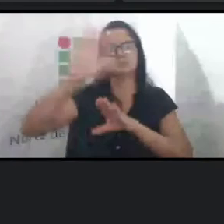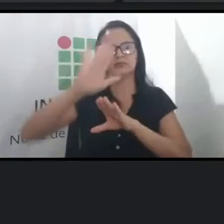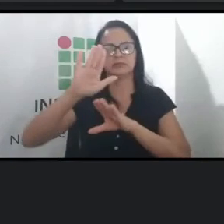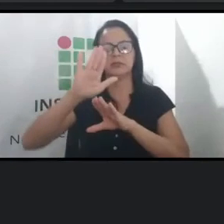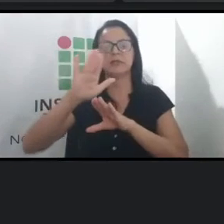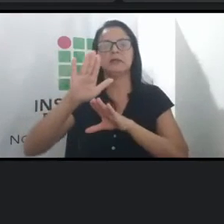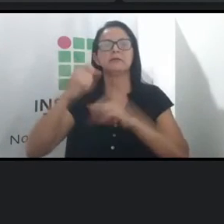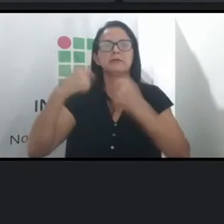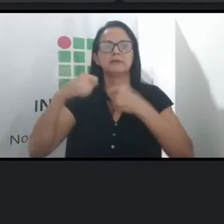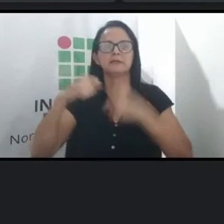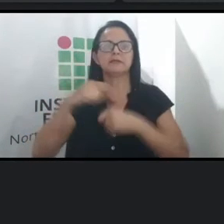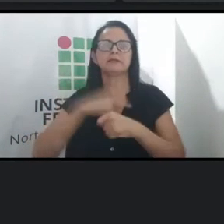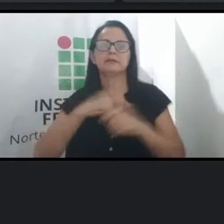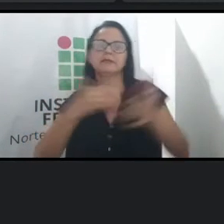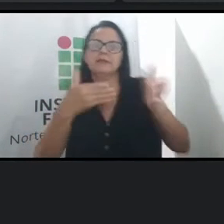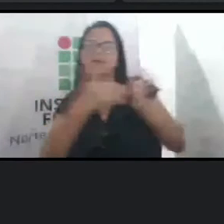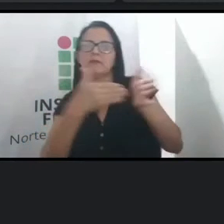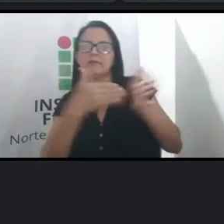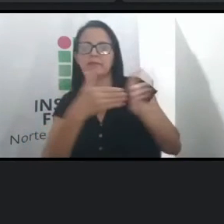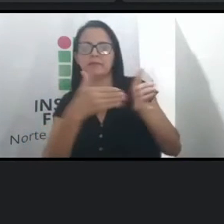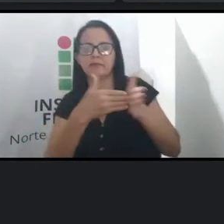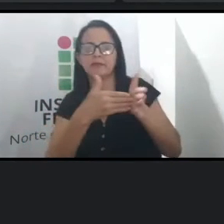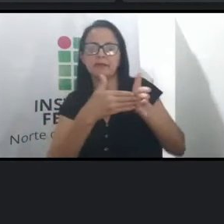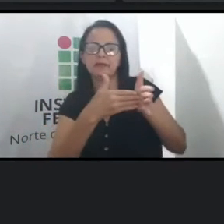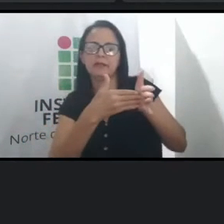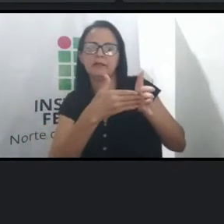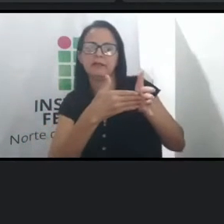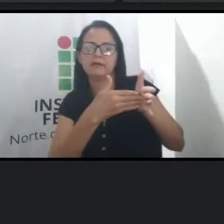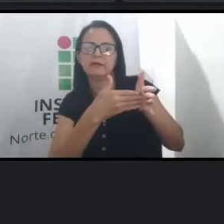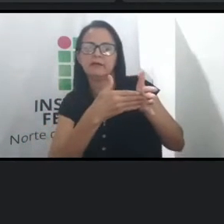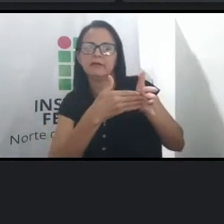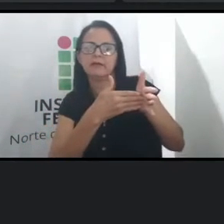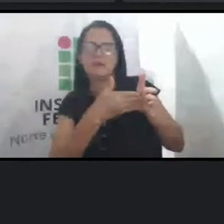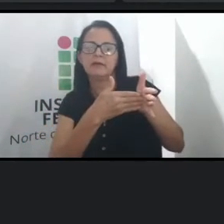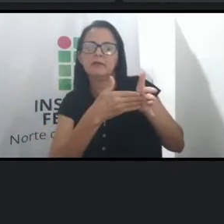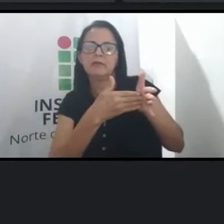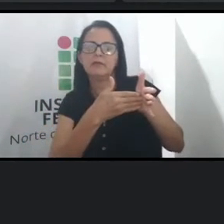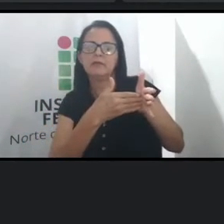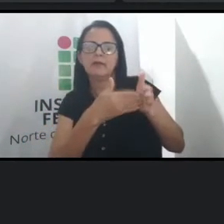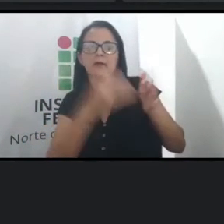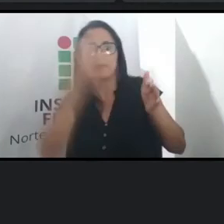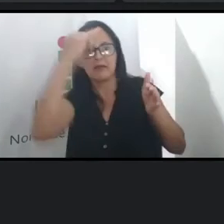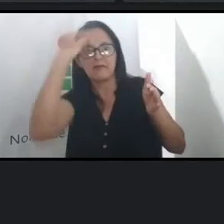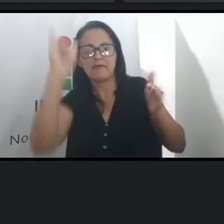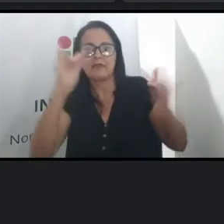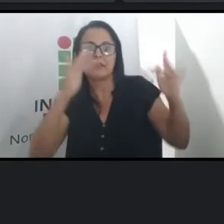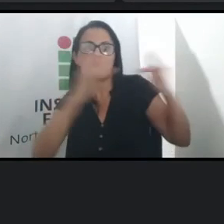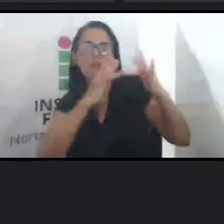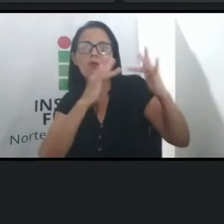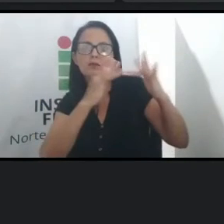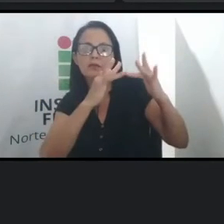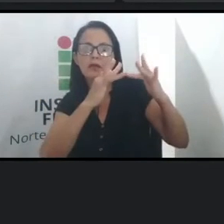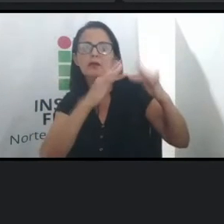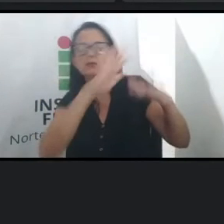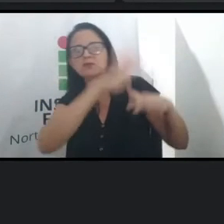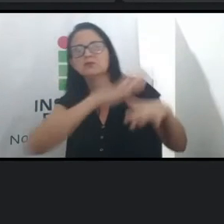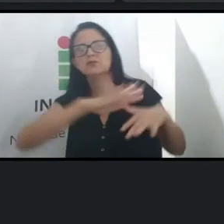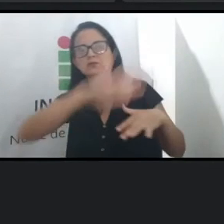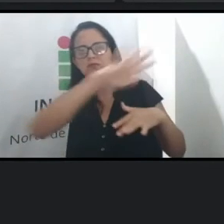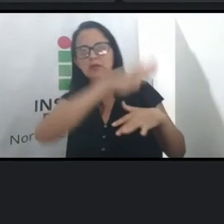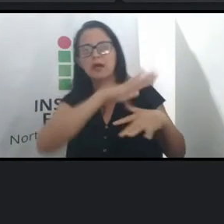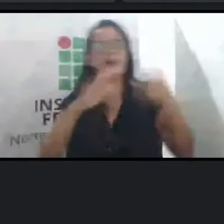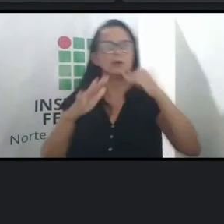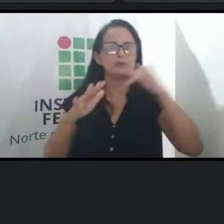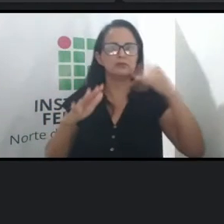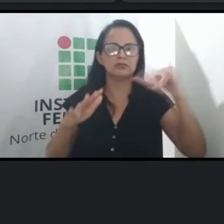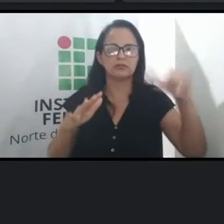contato do operador com o circuito energizado. Deve-se colocar barreiras isolantes.